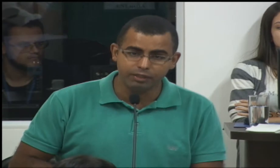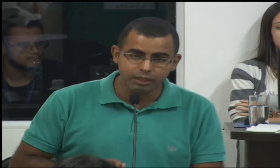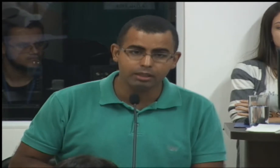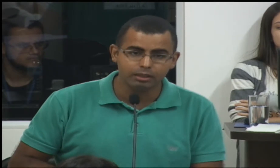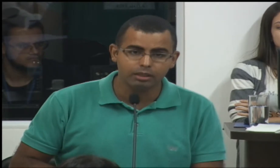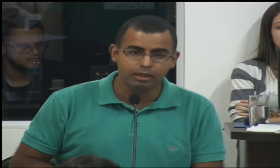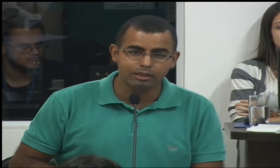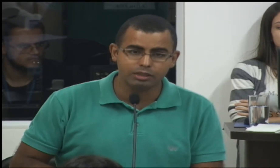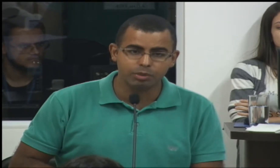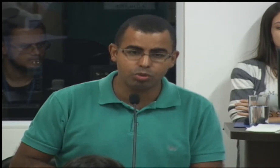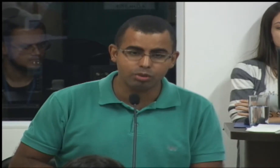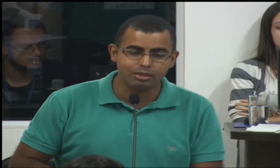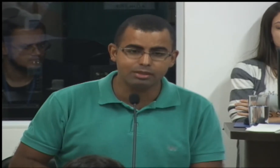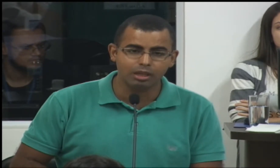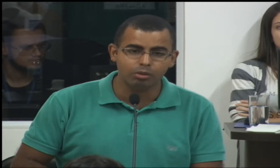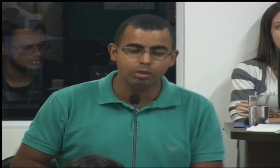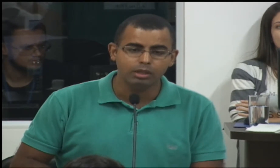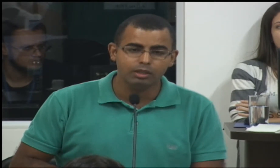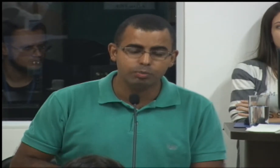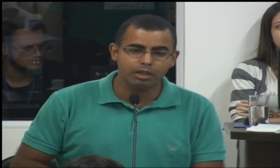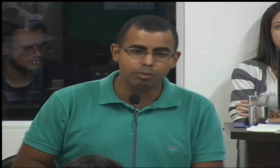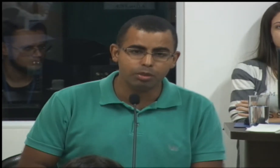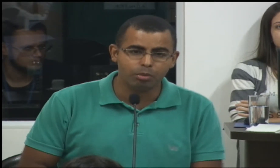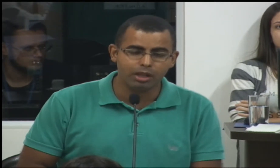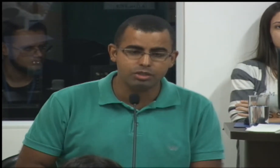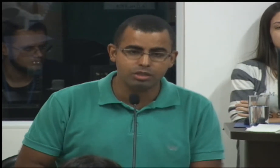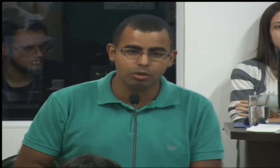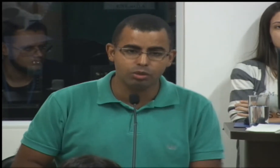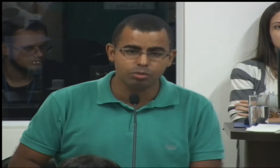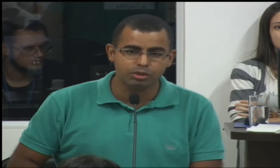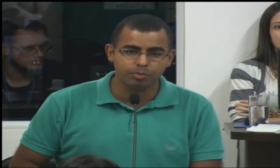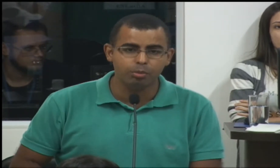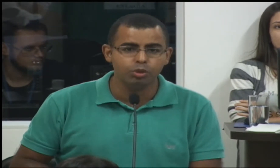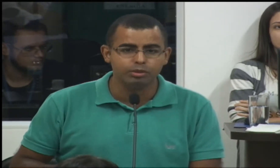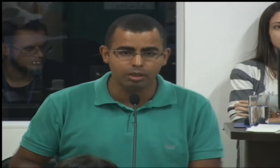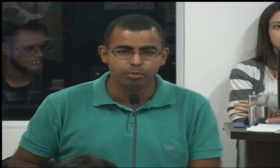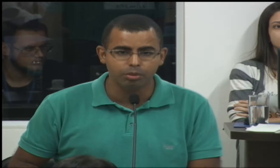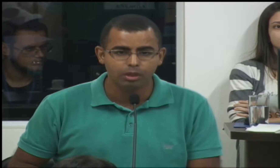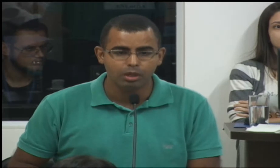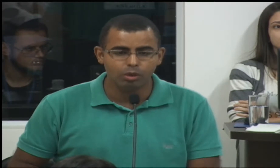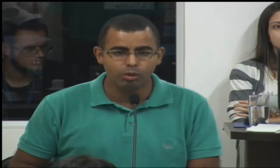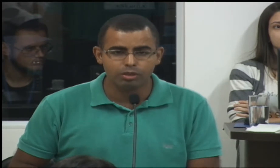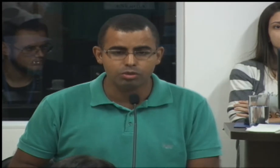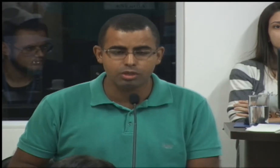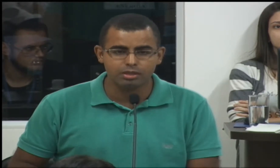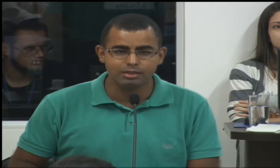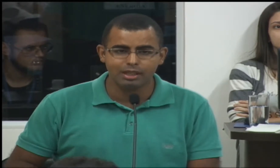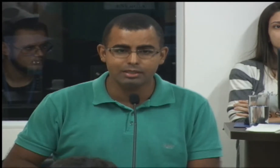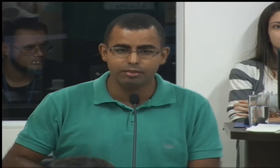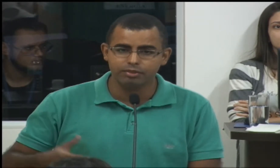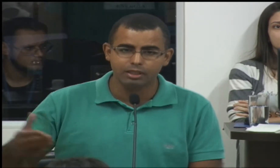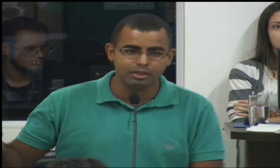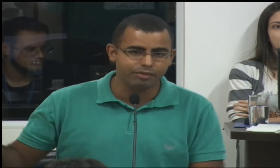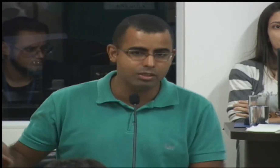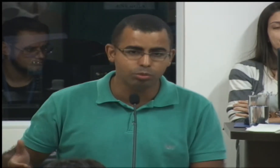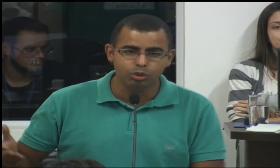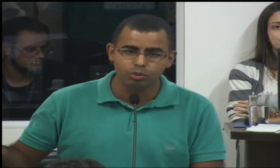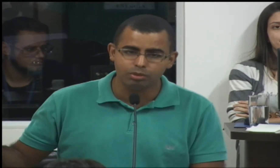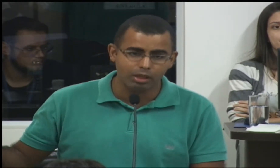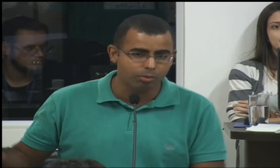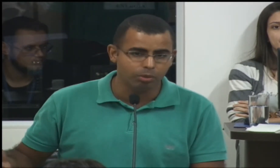pessoa está desatualizado, a pessoa pode perder a oportunidade de ser contemplada.